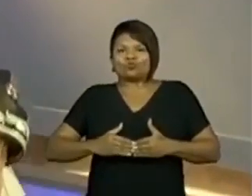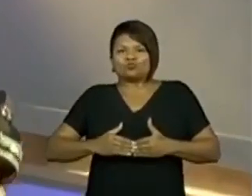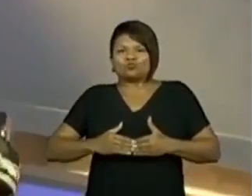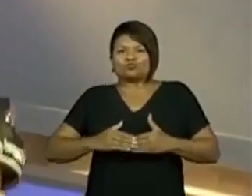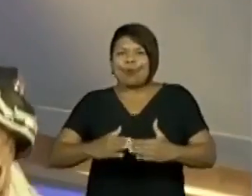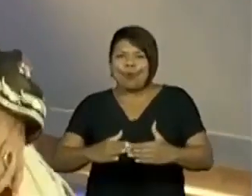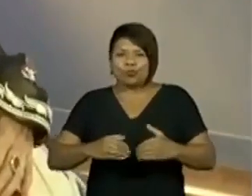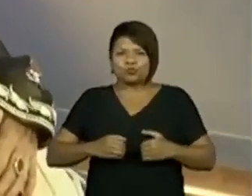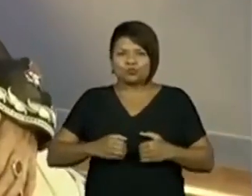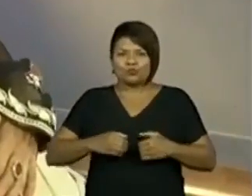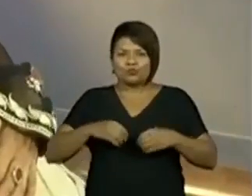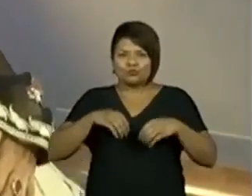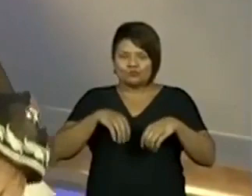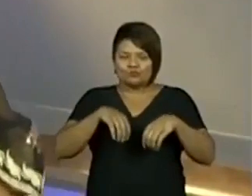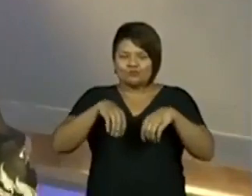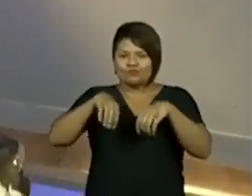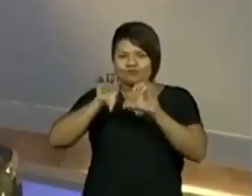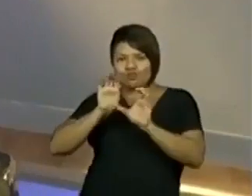Bumbum.